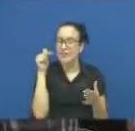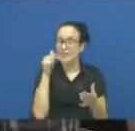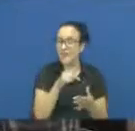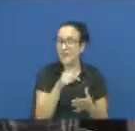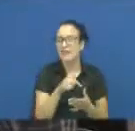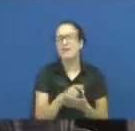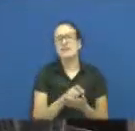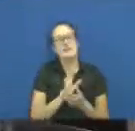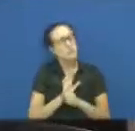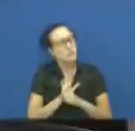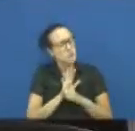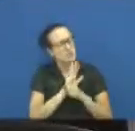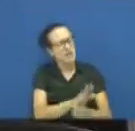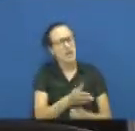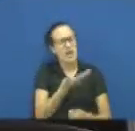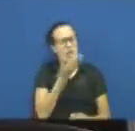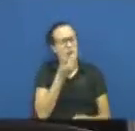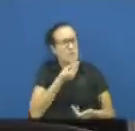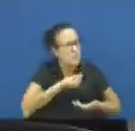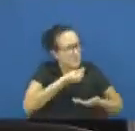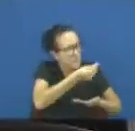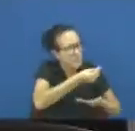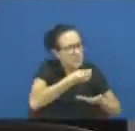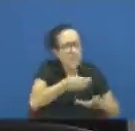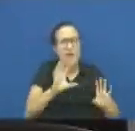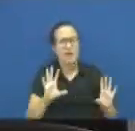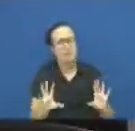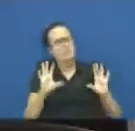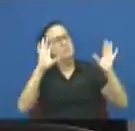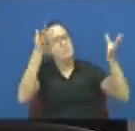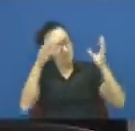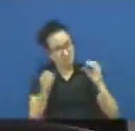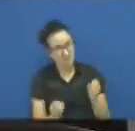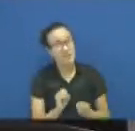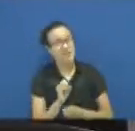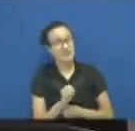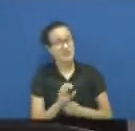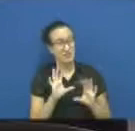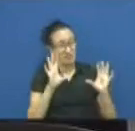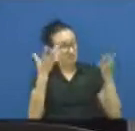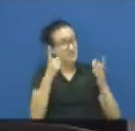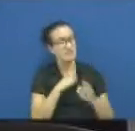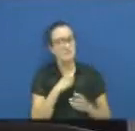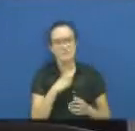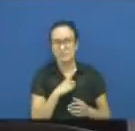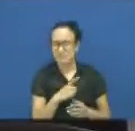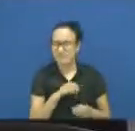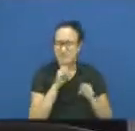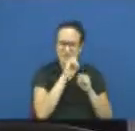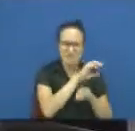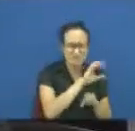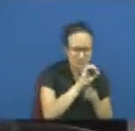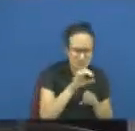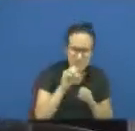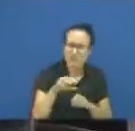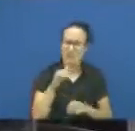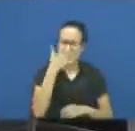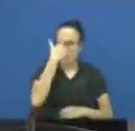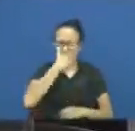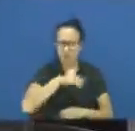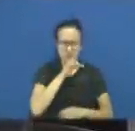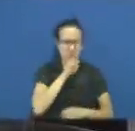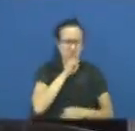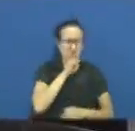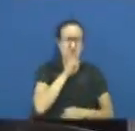que dava alimento, era ali que fazia as festas, era ali que dava ensinamentos de honra, de caráter, de dignidade, de